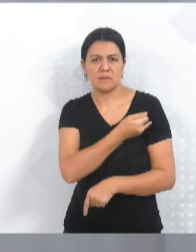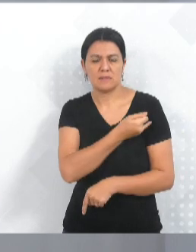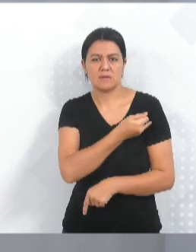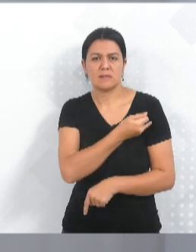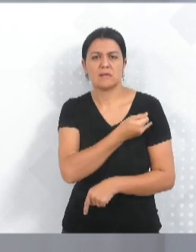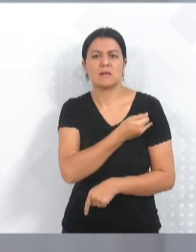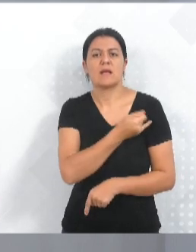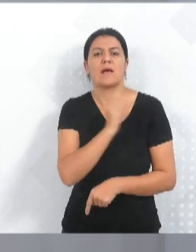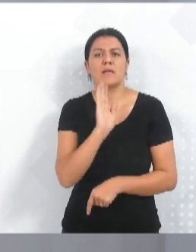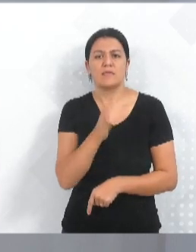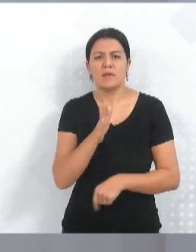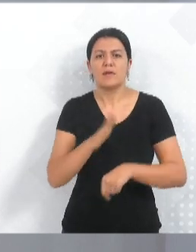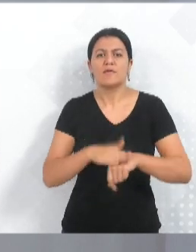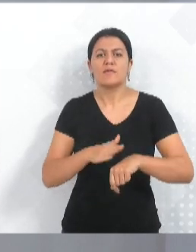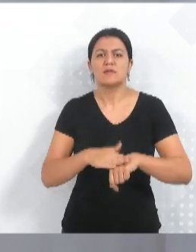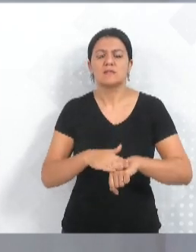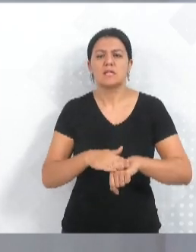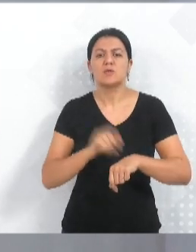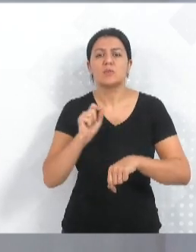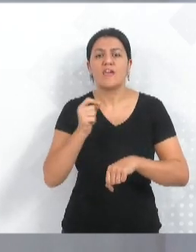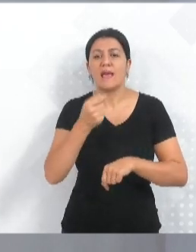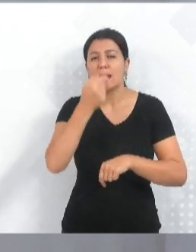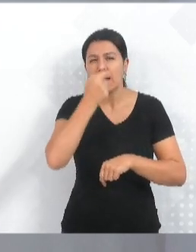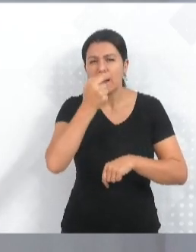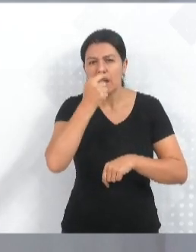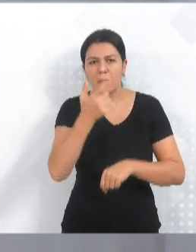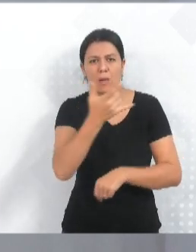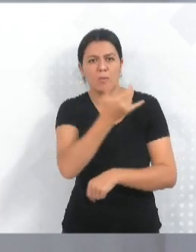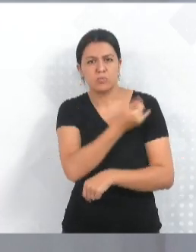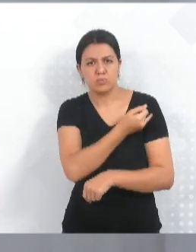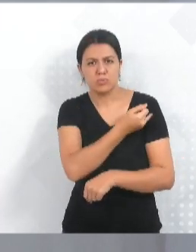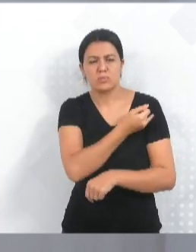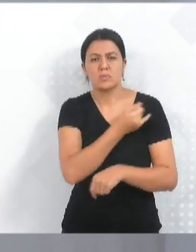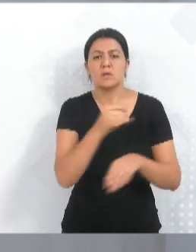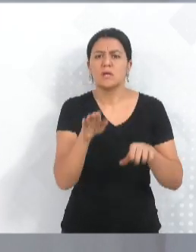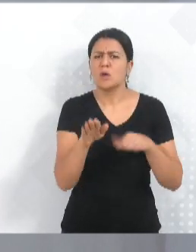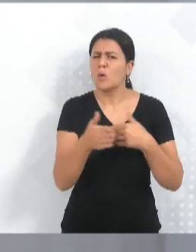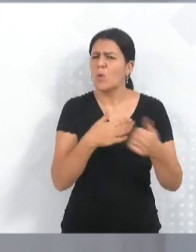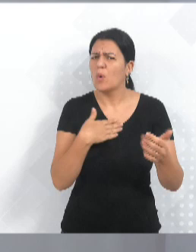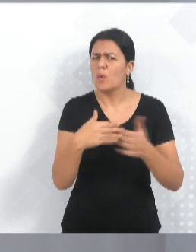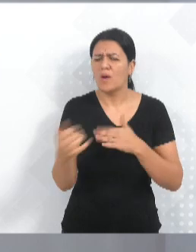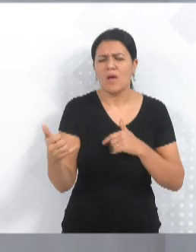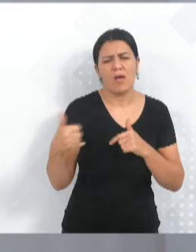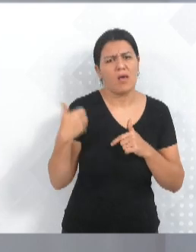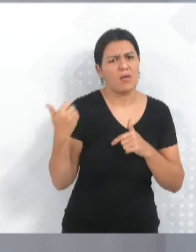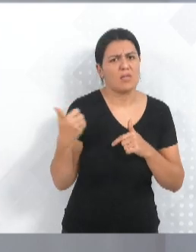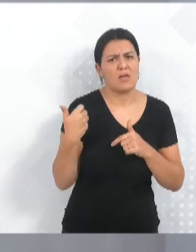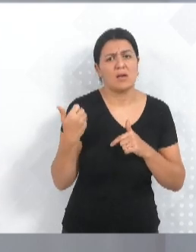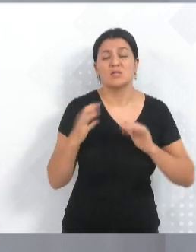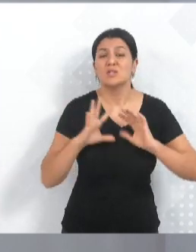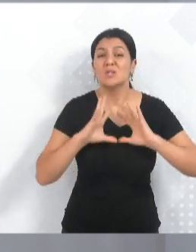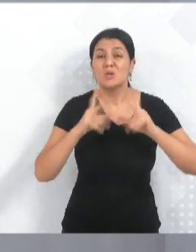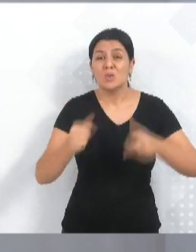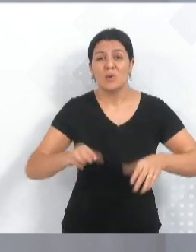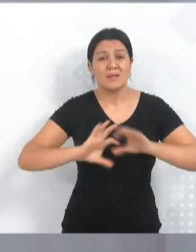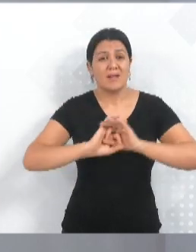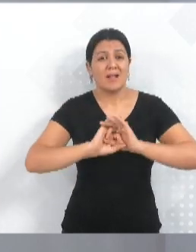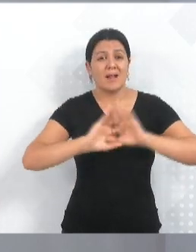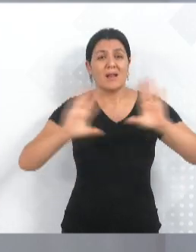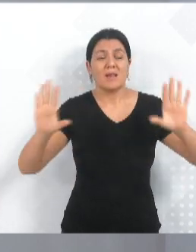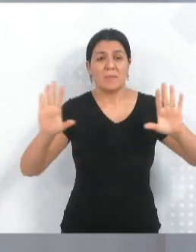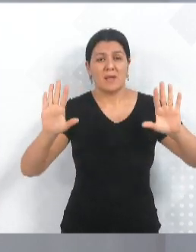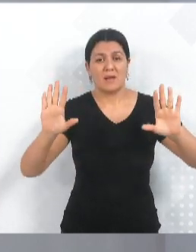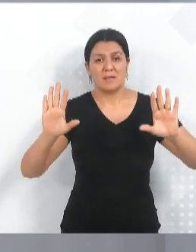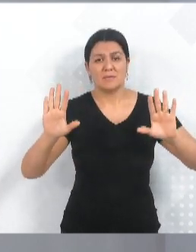a contra gripe para qualquer etária todas as faixas etárias estão liberadas a partir